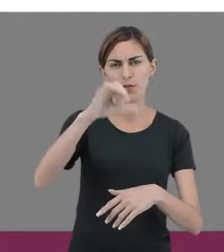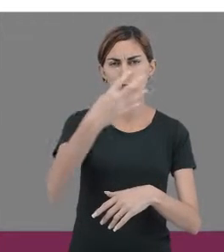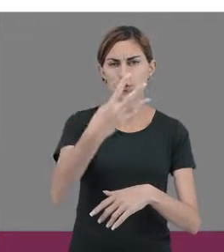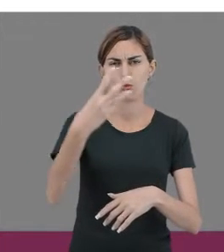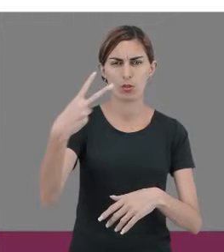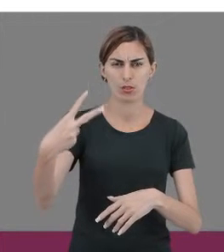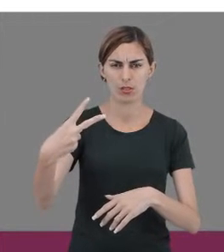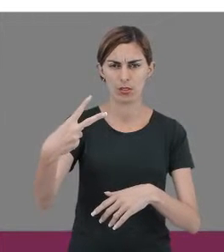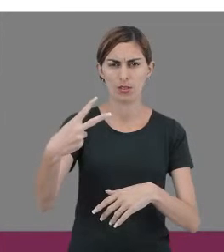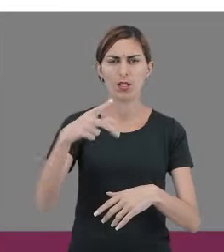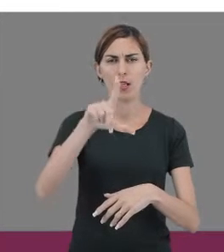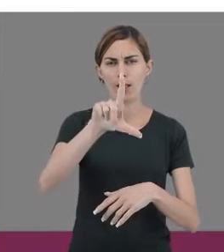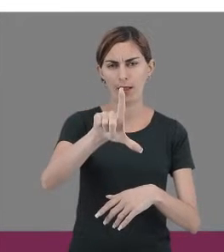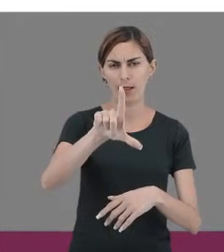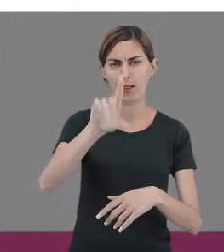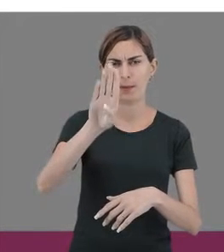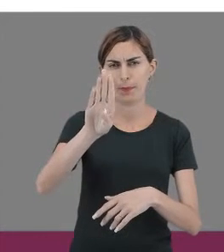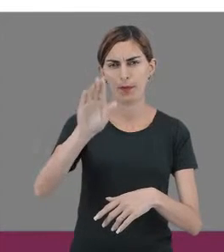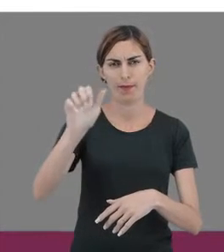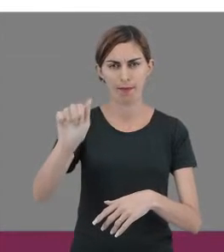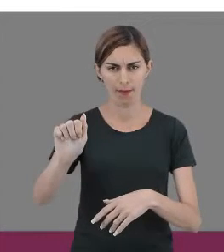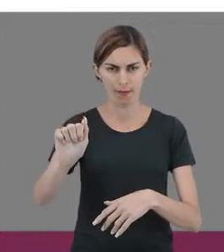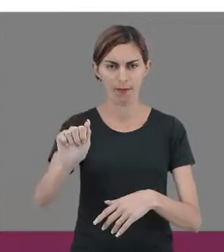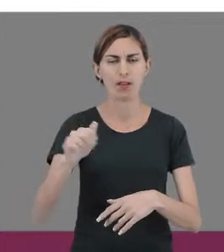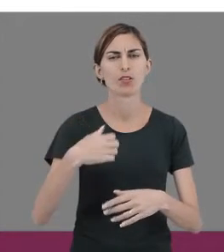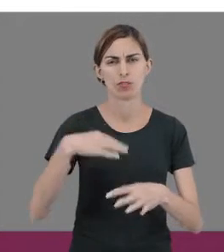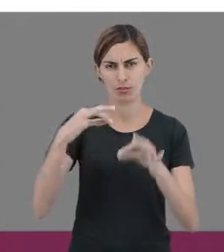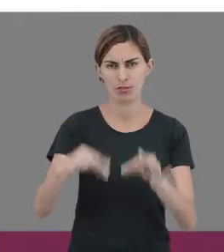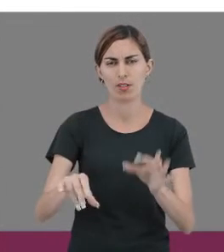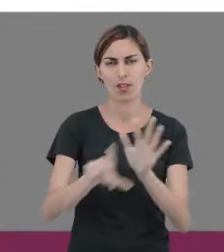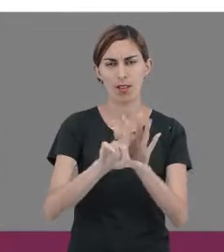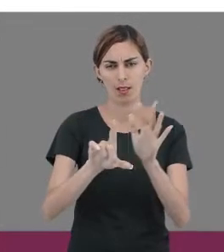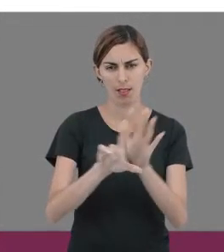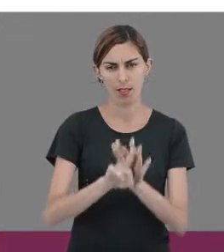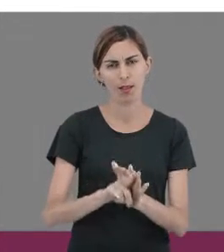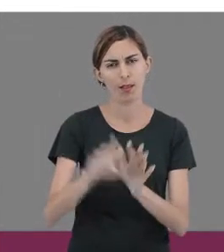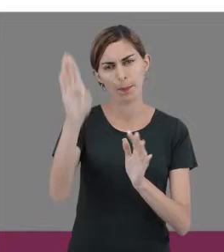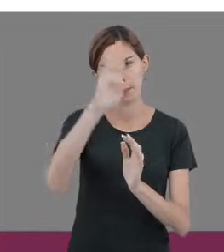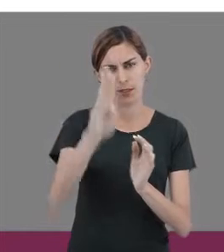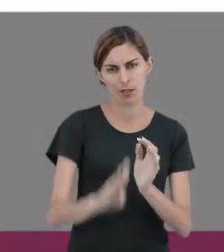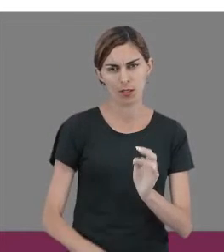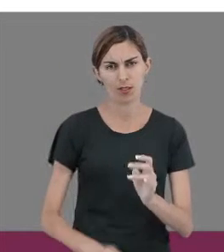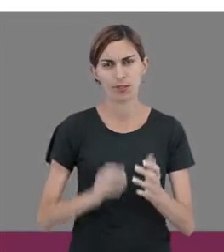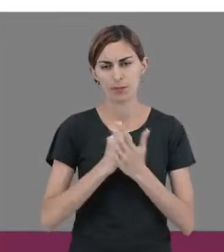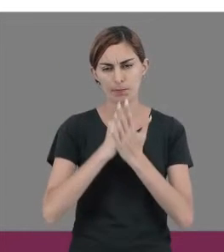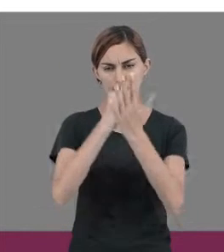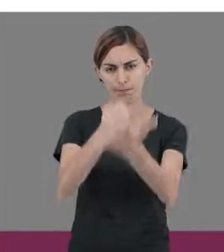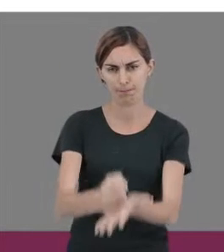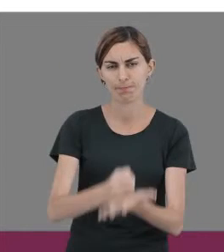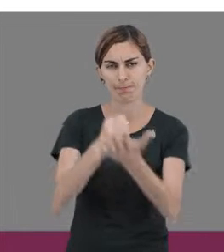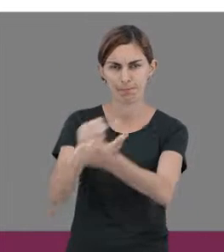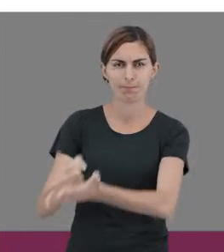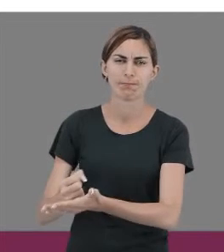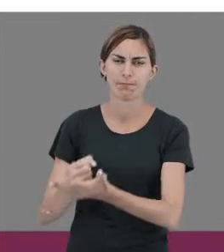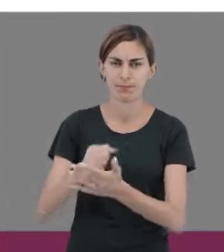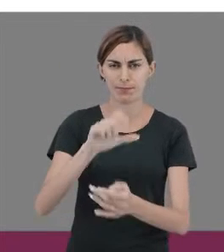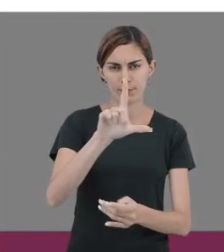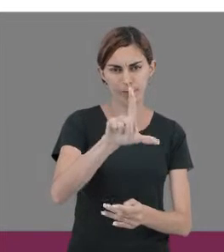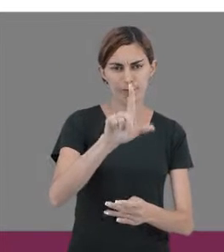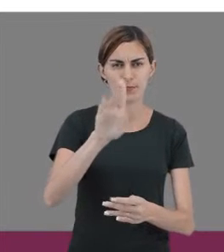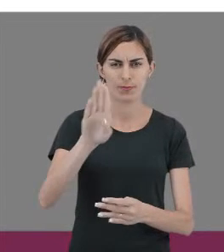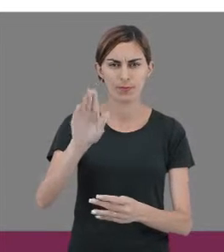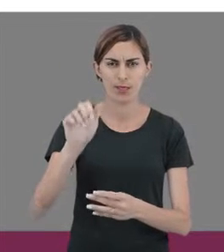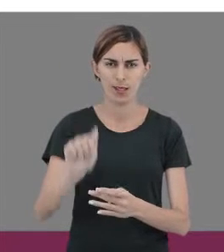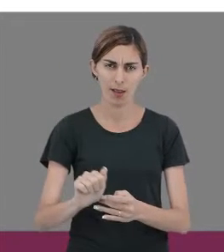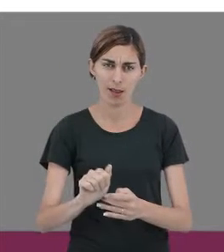nós temos a LBA, que foi justamente a Legião Brasileira de Assistência. E a LBA passa a